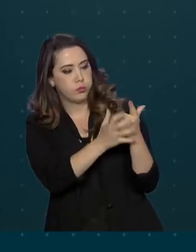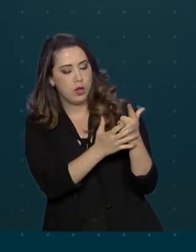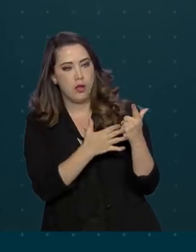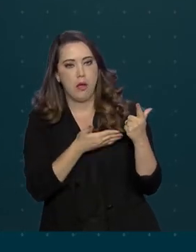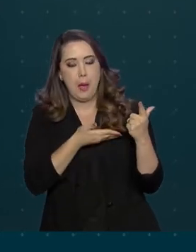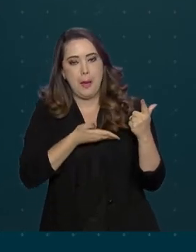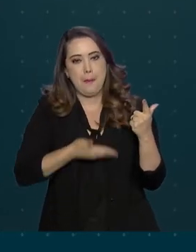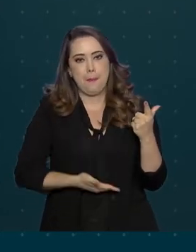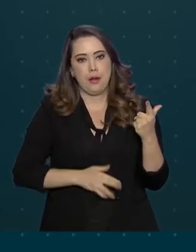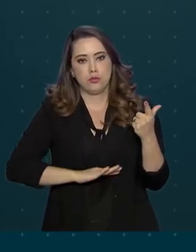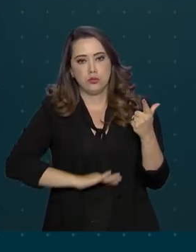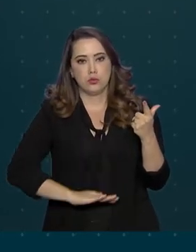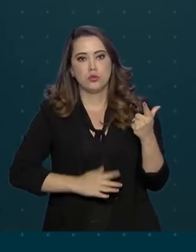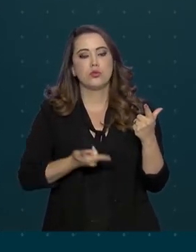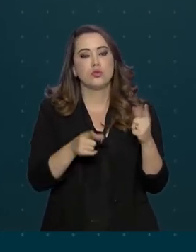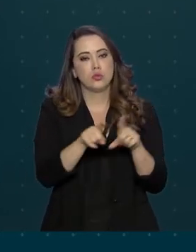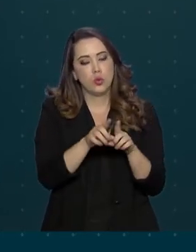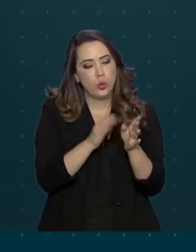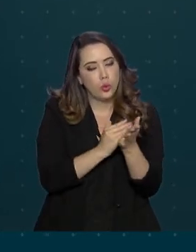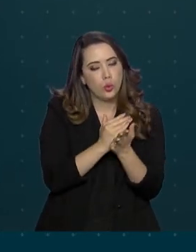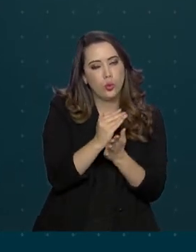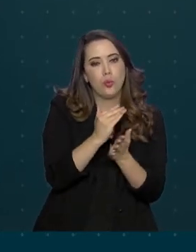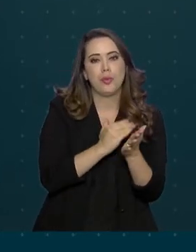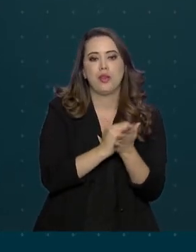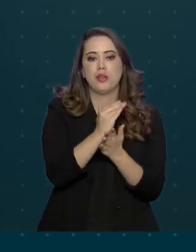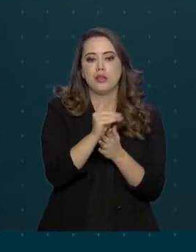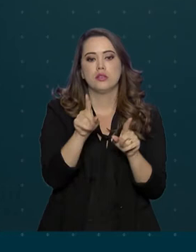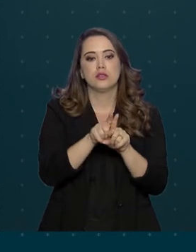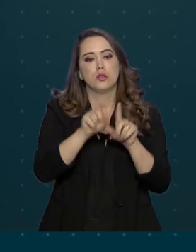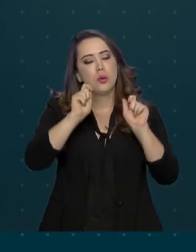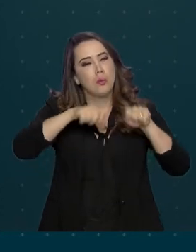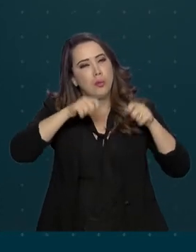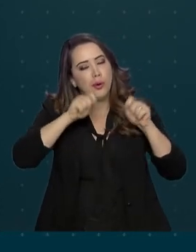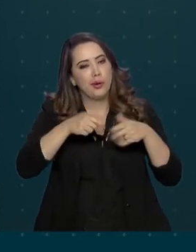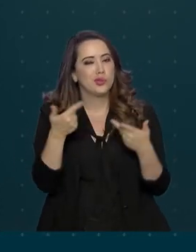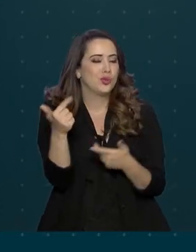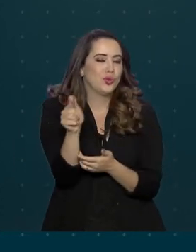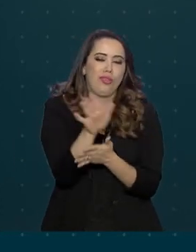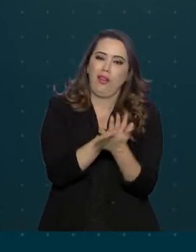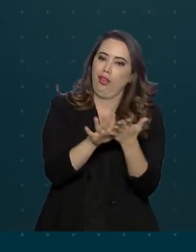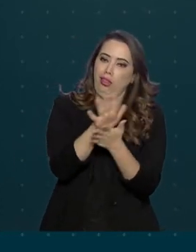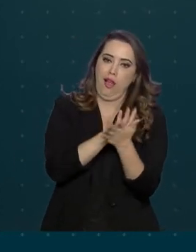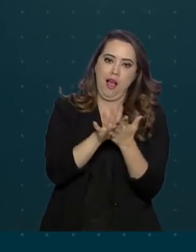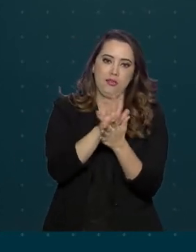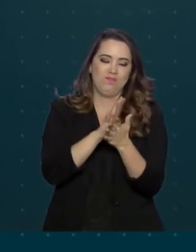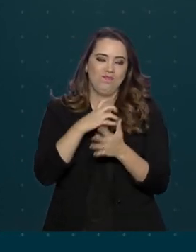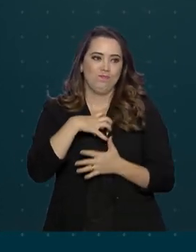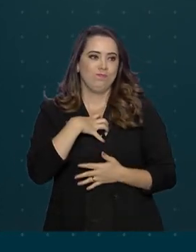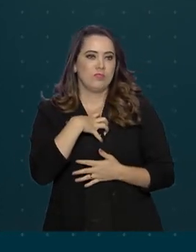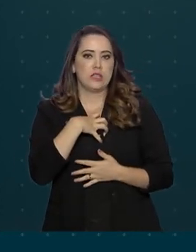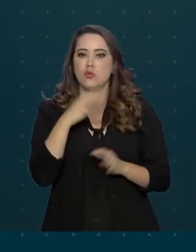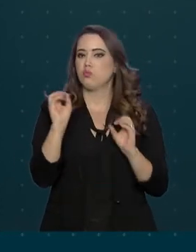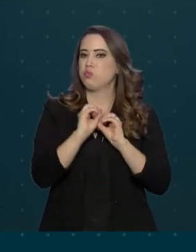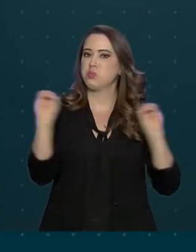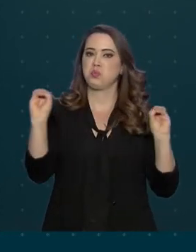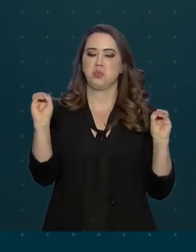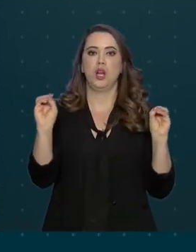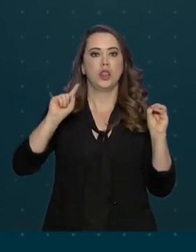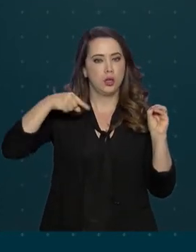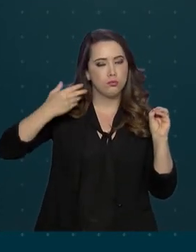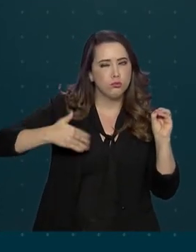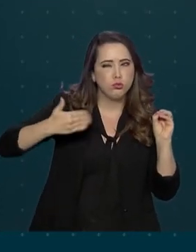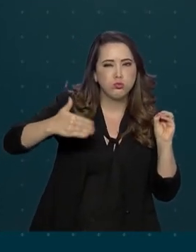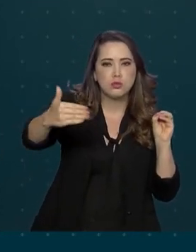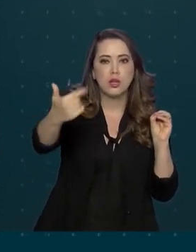abdômen. Na fase inicial, o câncer da próstata pode não apresentar nenhum sintoma. Na fase avançada, provoca